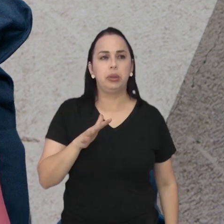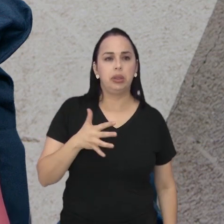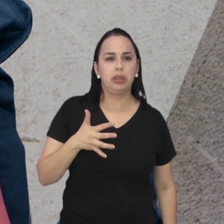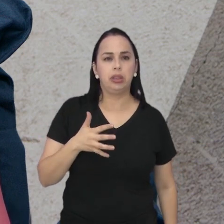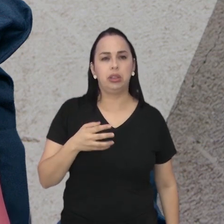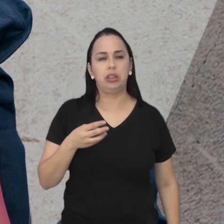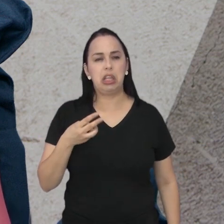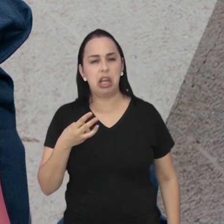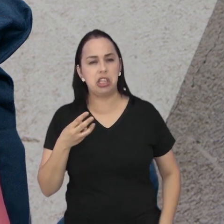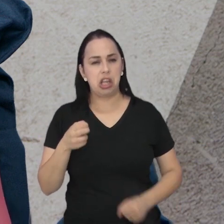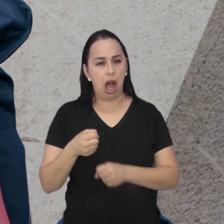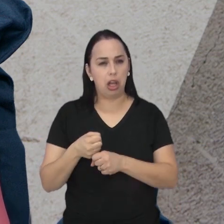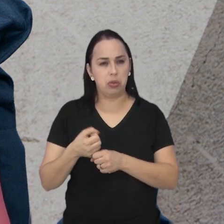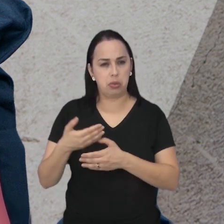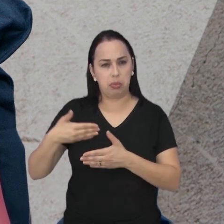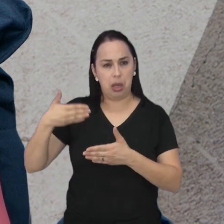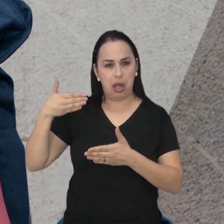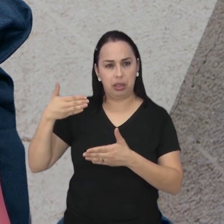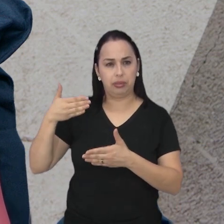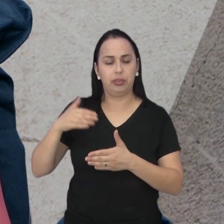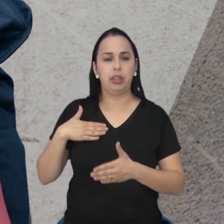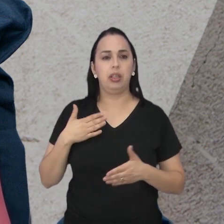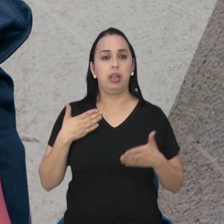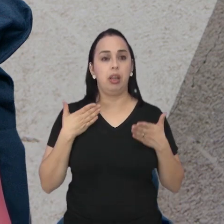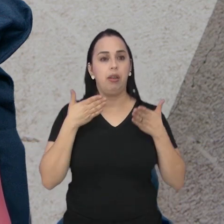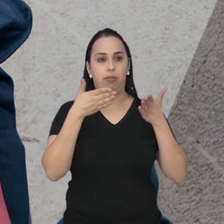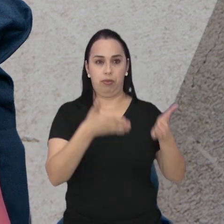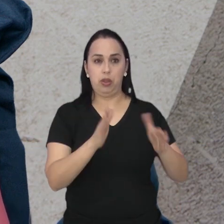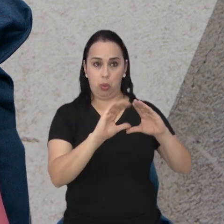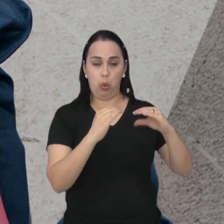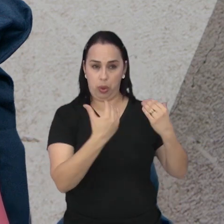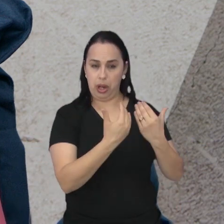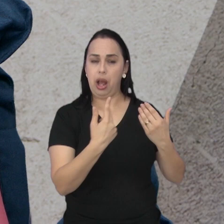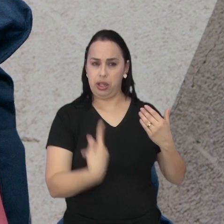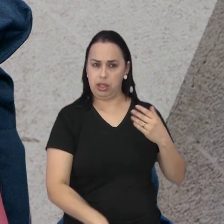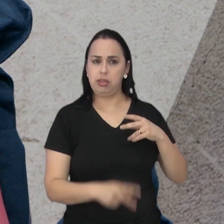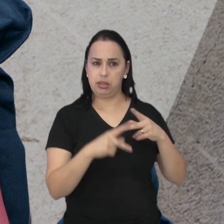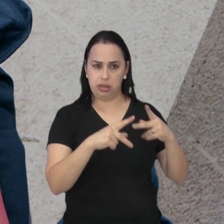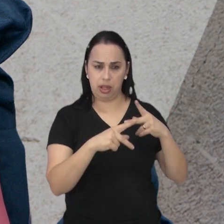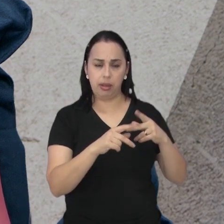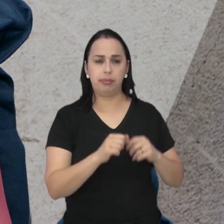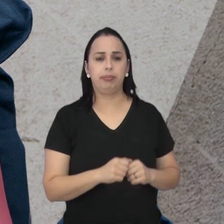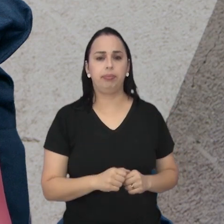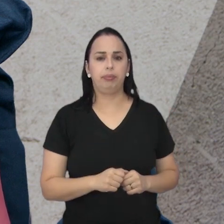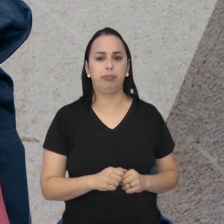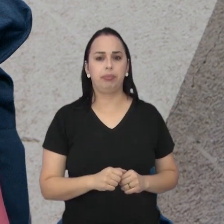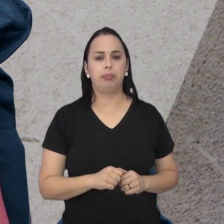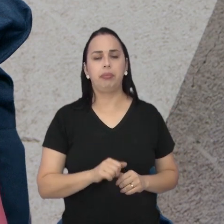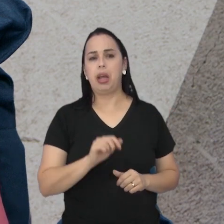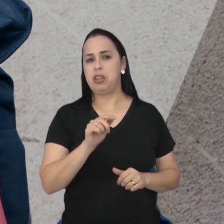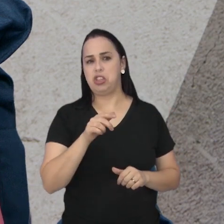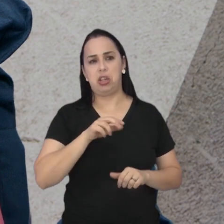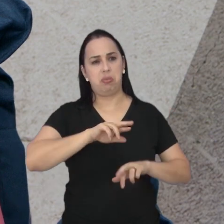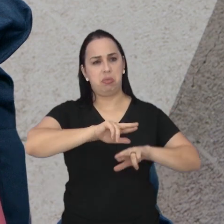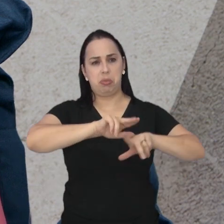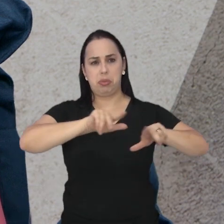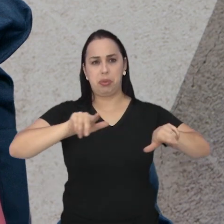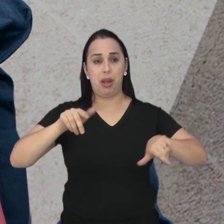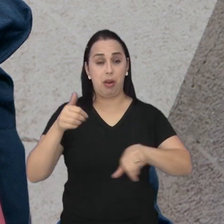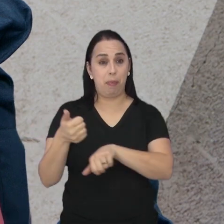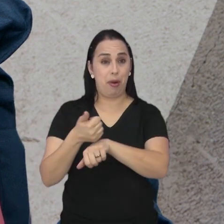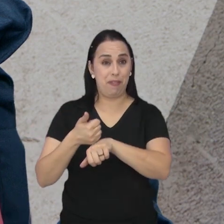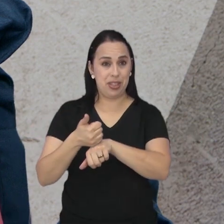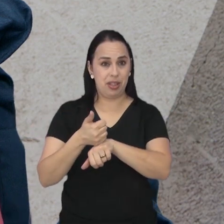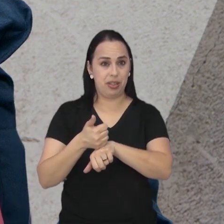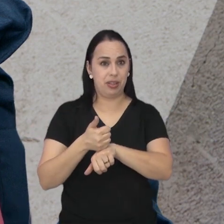uns 3 anos, eu fui num congresso aqui em São José mesmo. E teve vários profissionais,